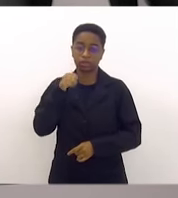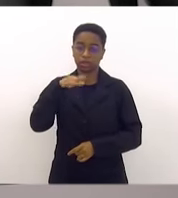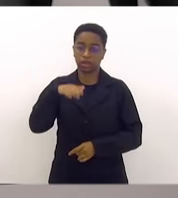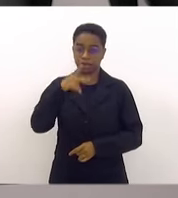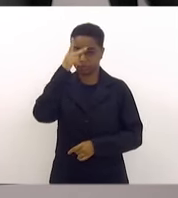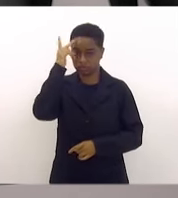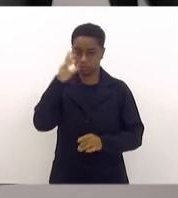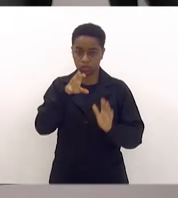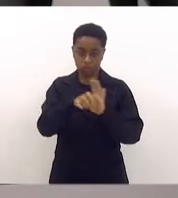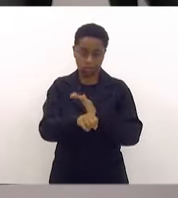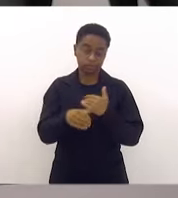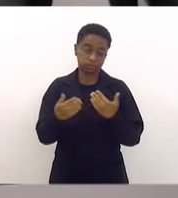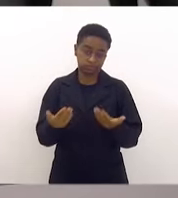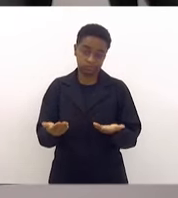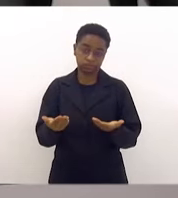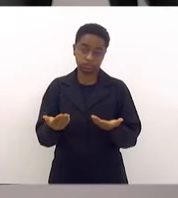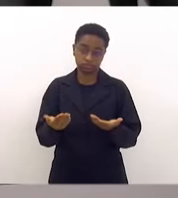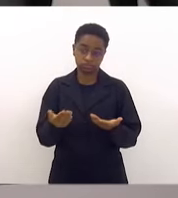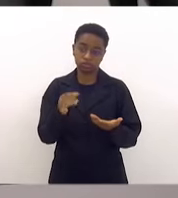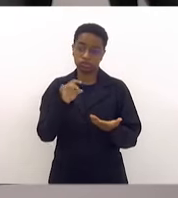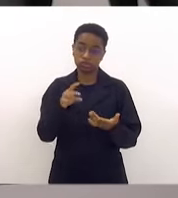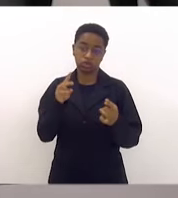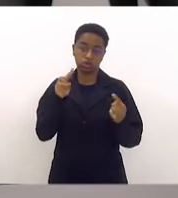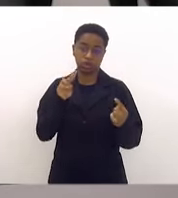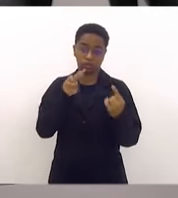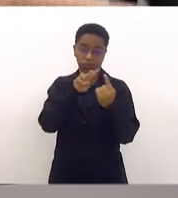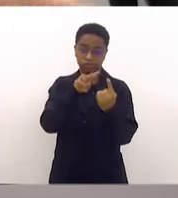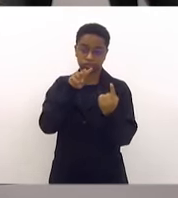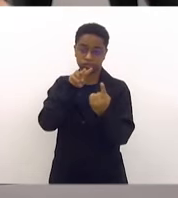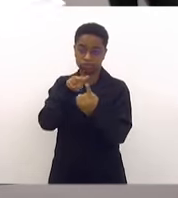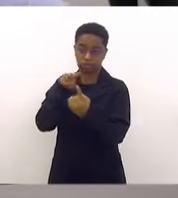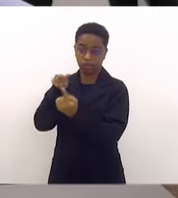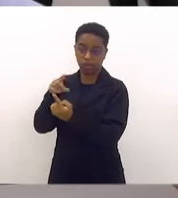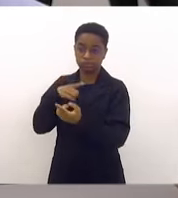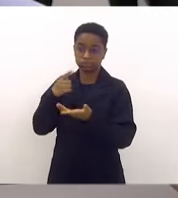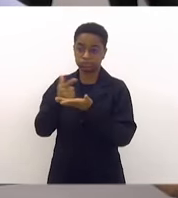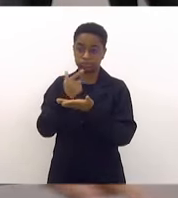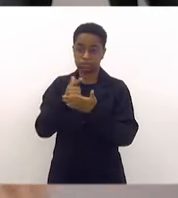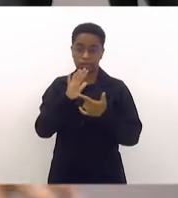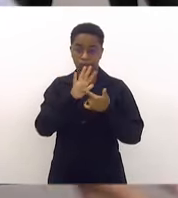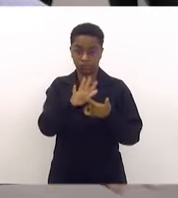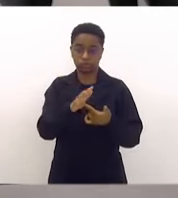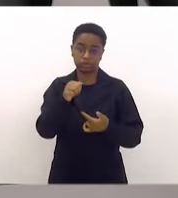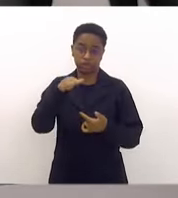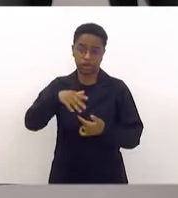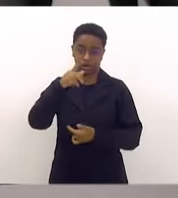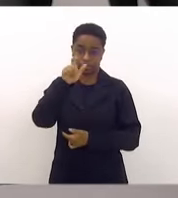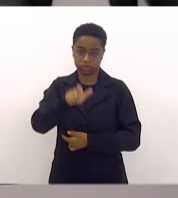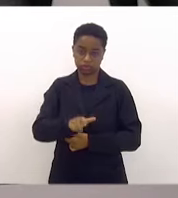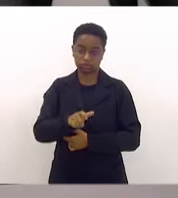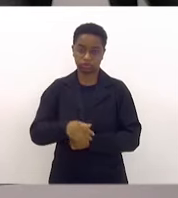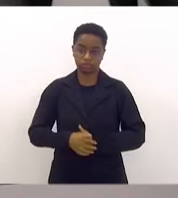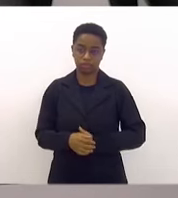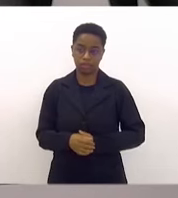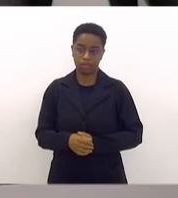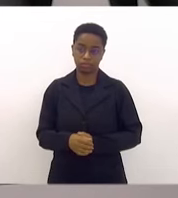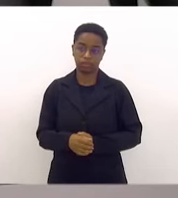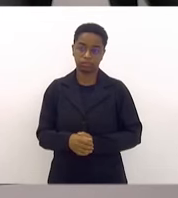o assaltante então assim só foi reconhecer mesmo ficaram passando o livro ele para aí que foi esse aqui então assim